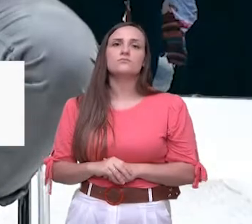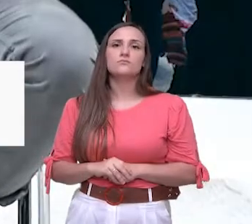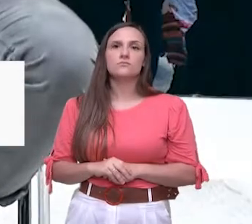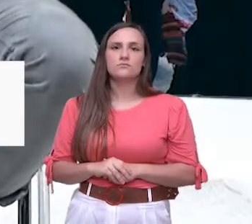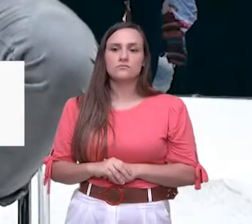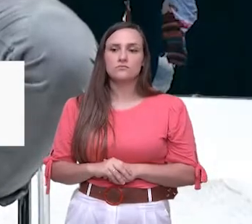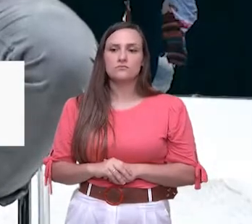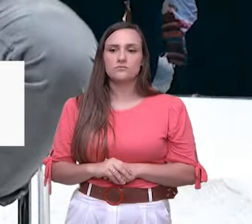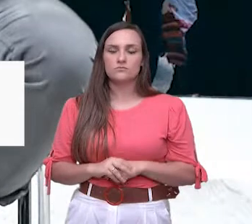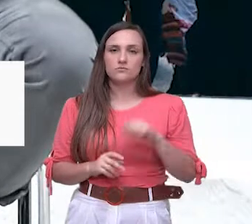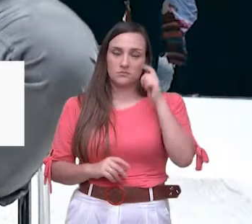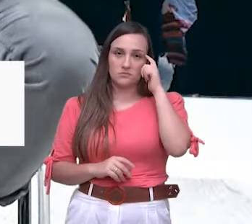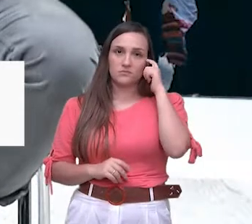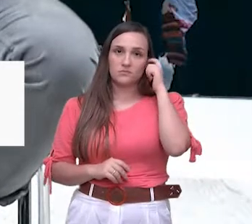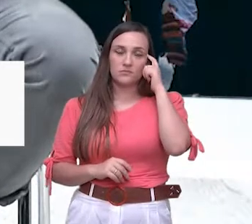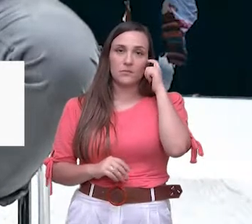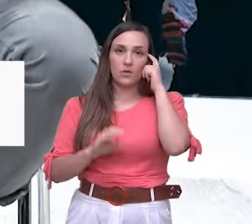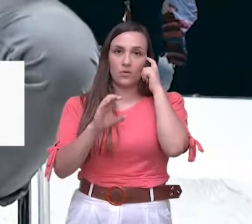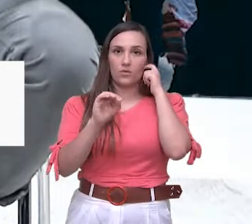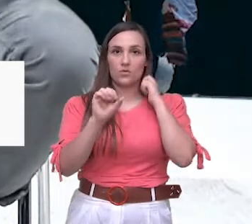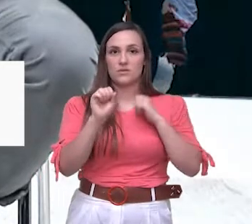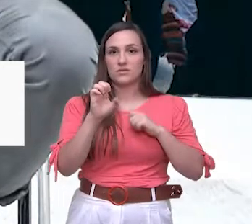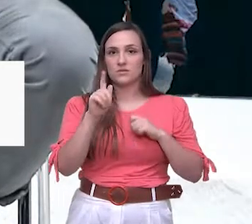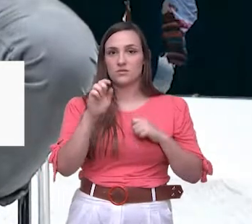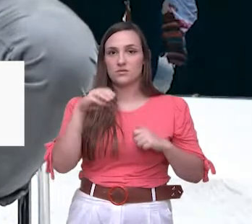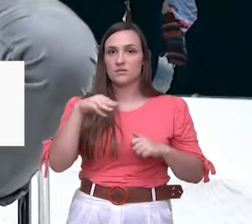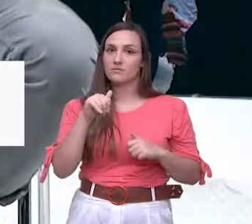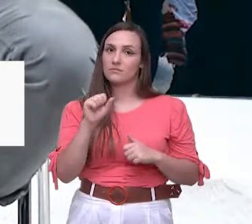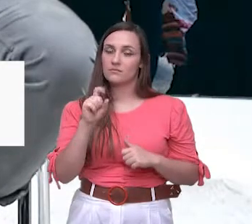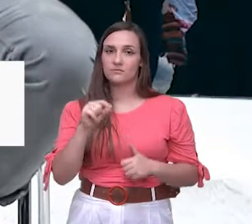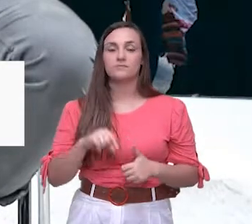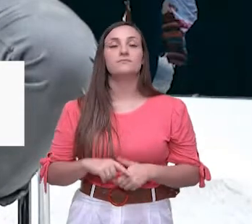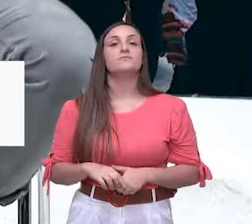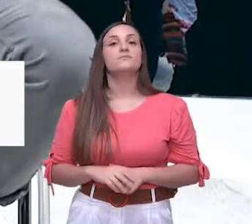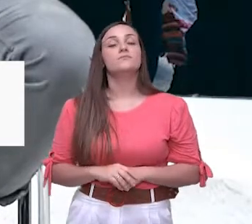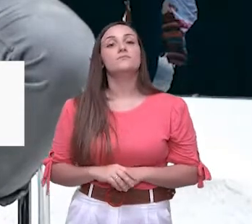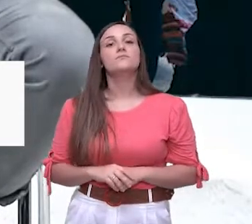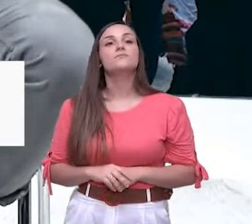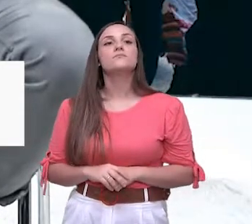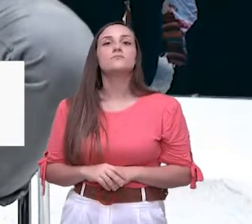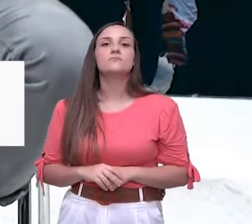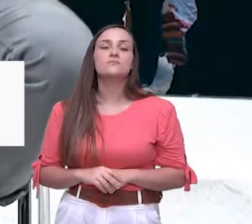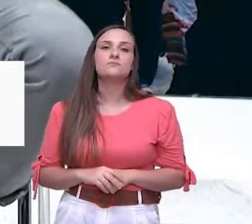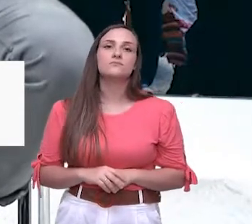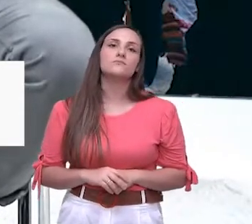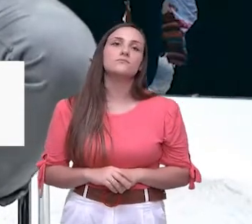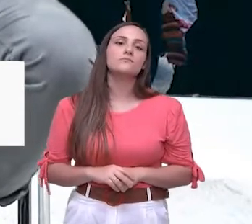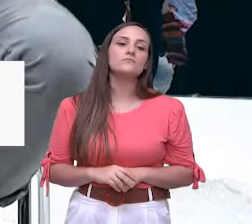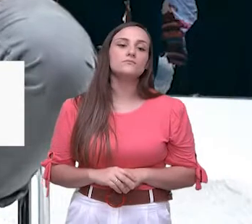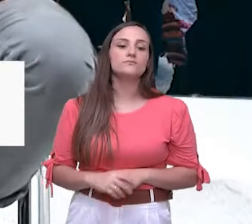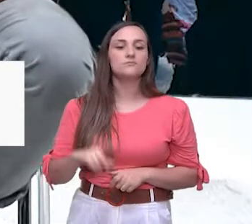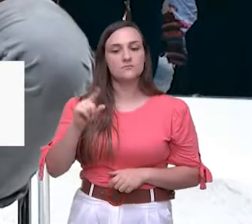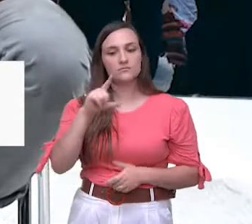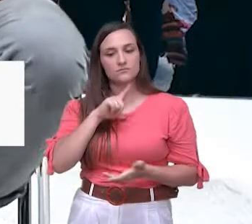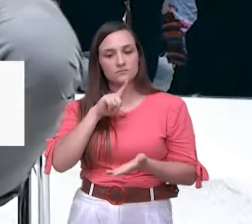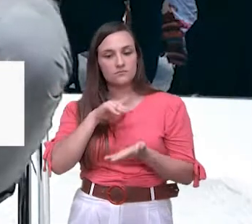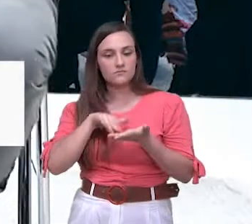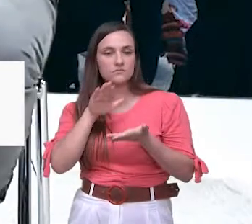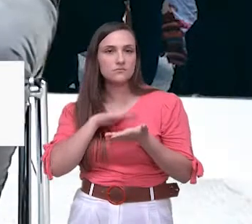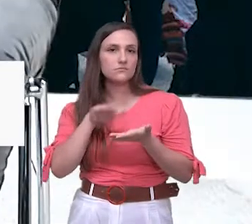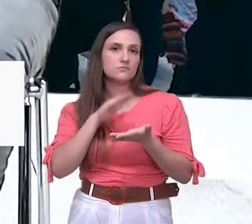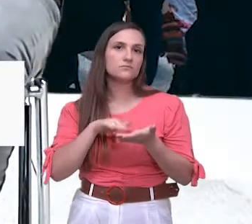utilizando além desses programas né a parceria como ocorre gemas que é um órgão que Eu mencionei e ainda vou em